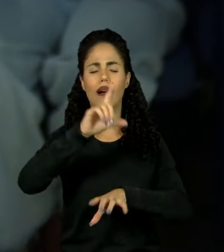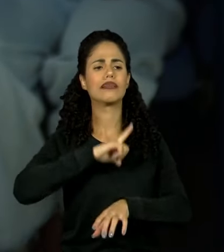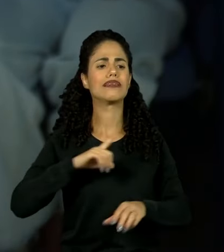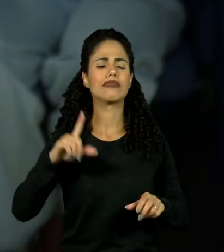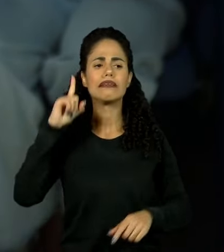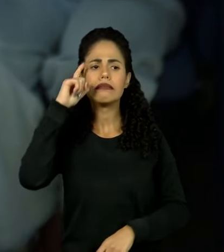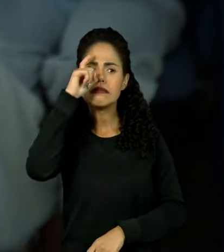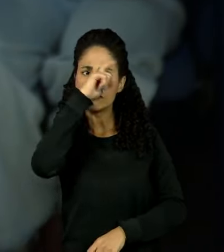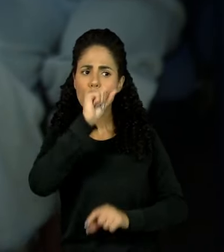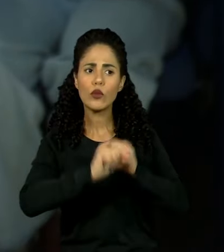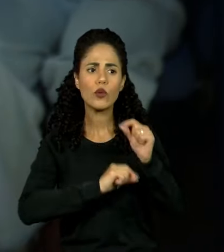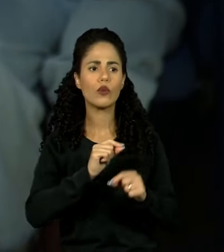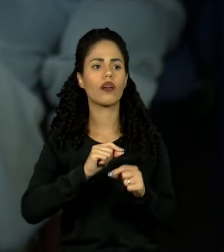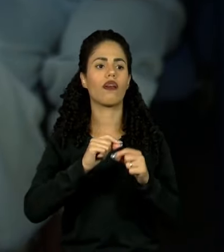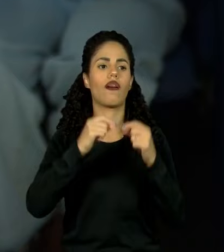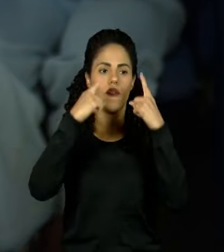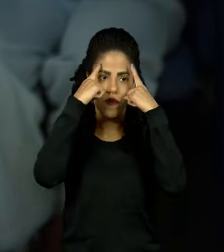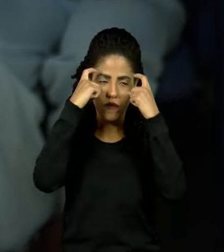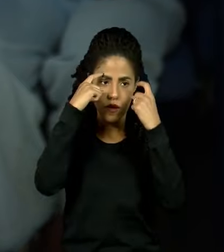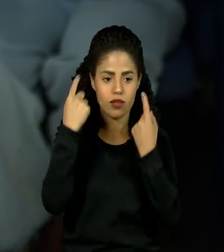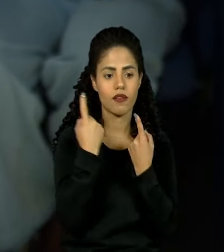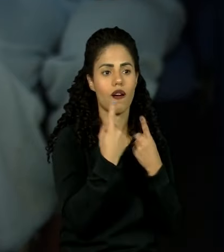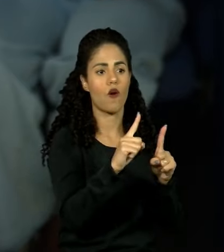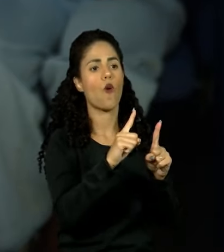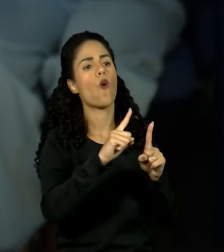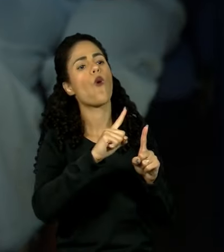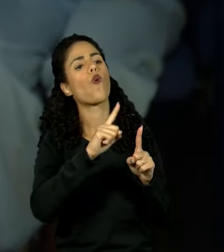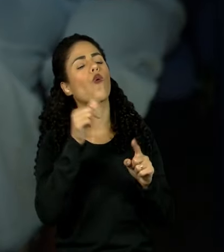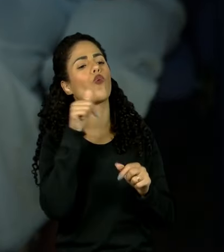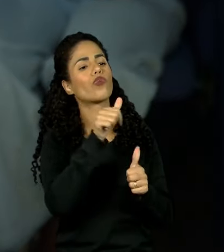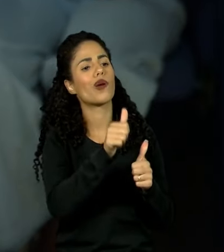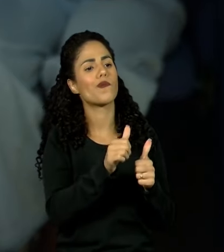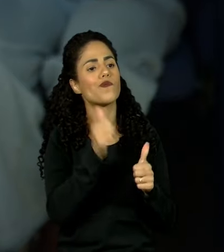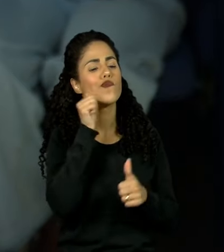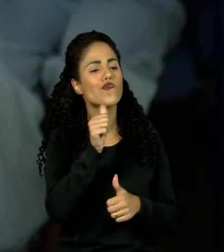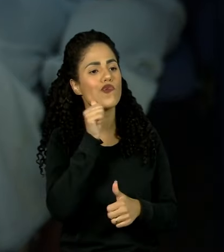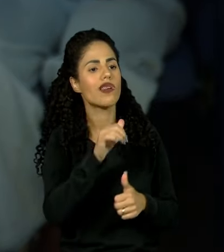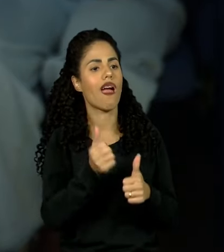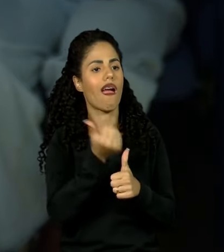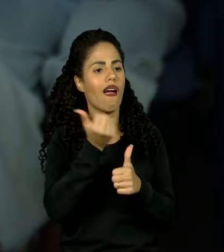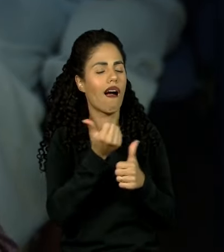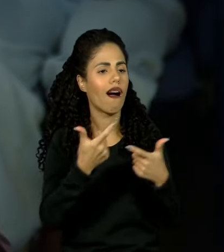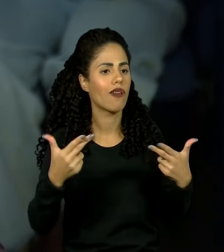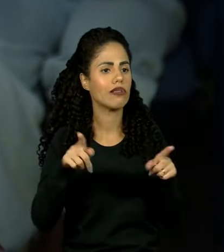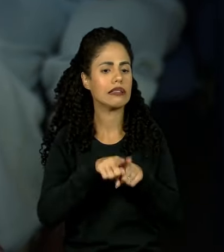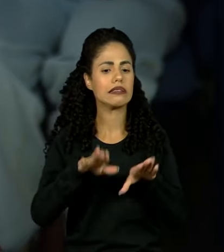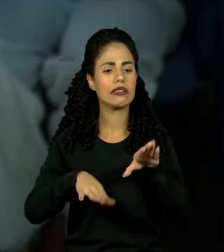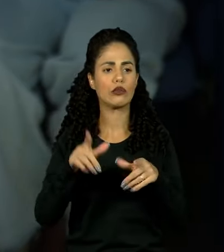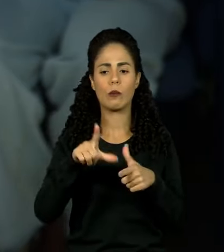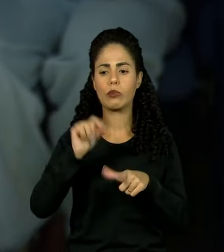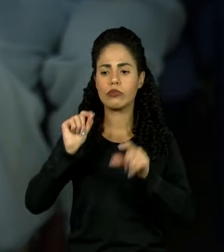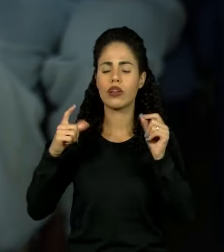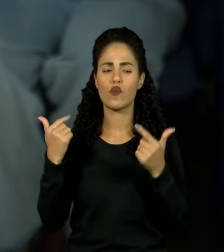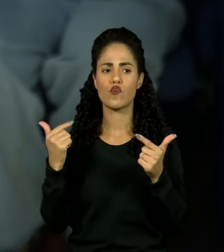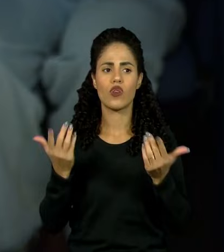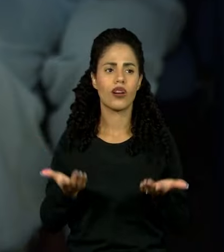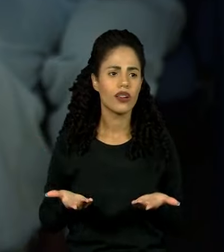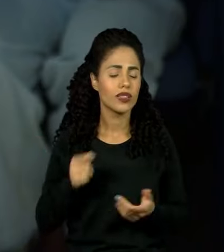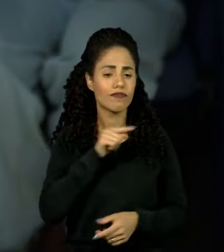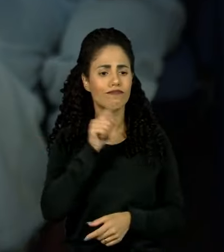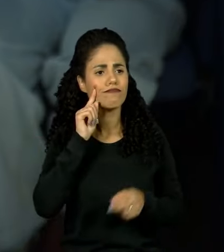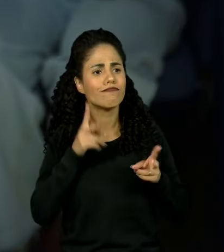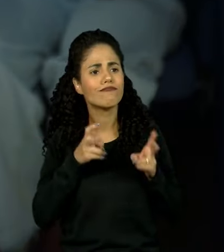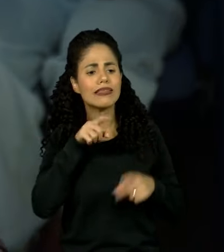doloroso que é violência contra mulher que mulheres que sofrem em casa que não t opções e de repente a gente viu aquele